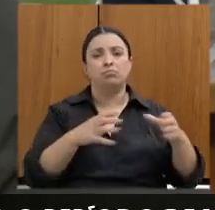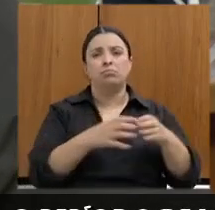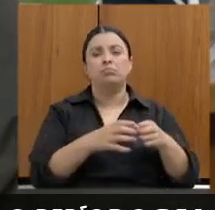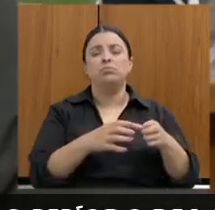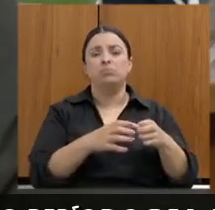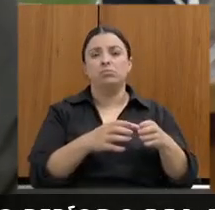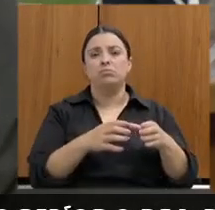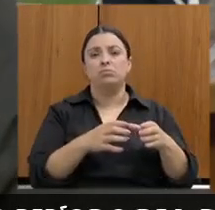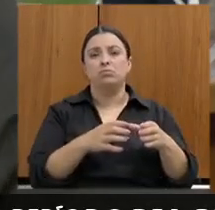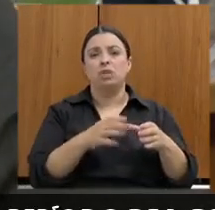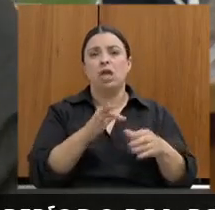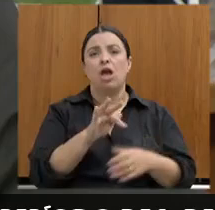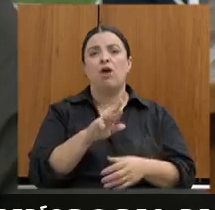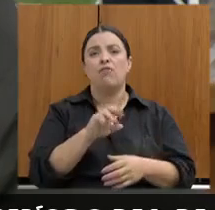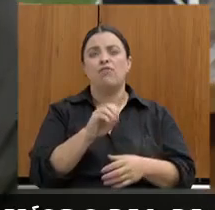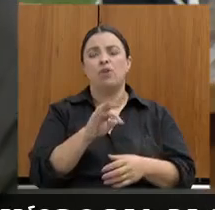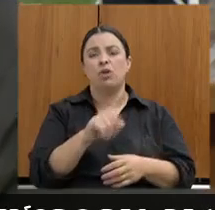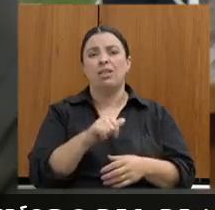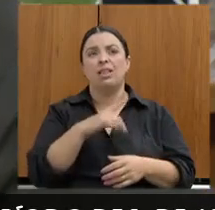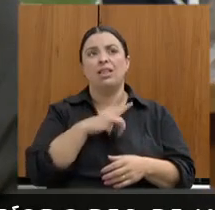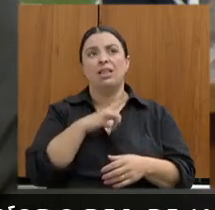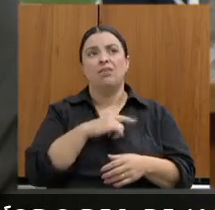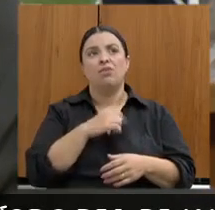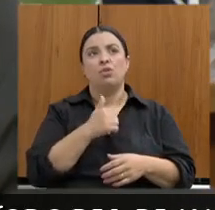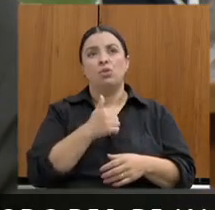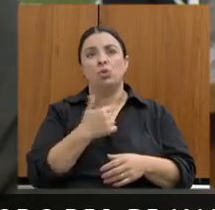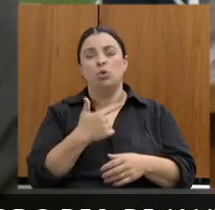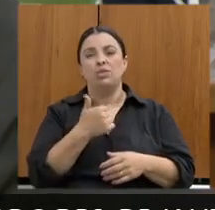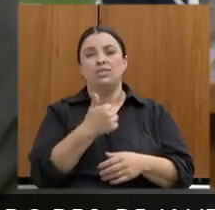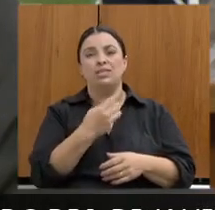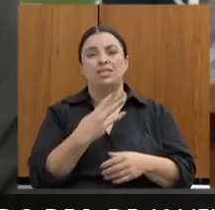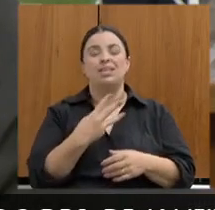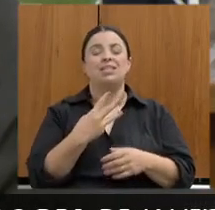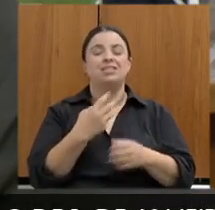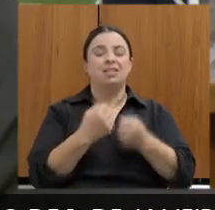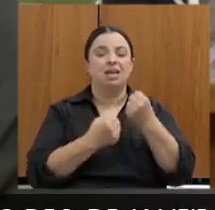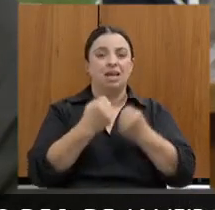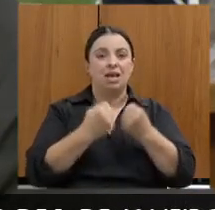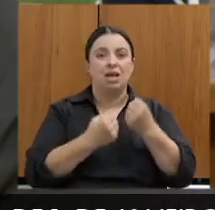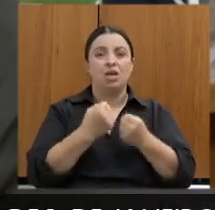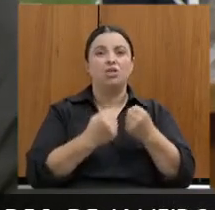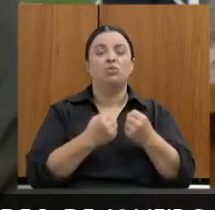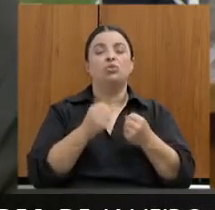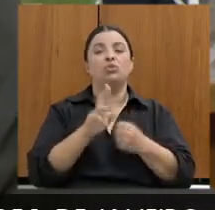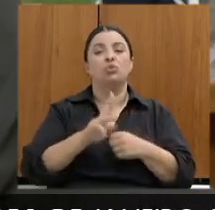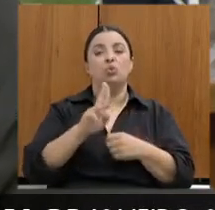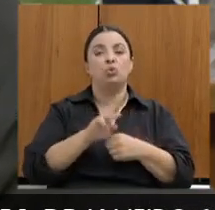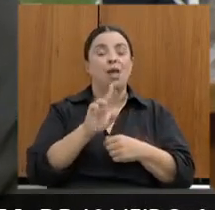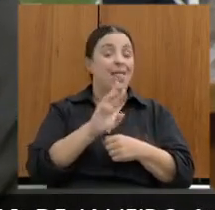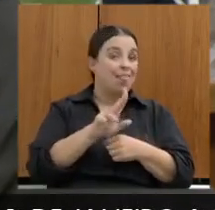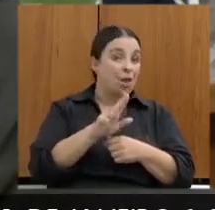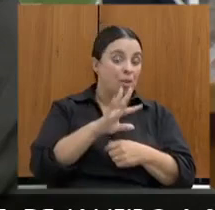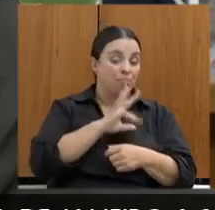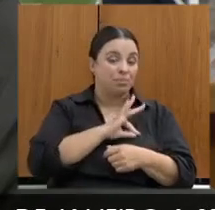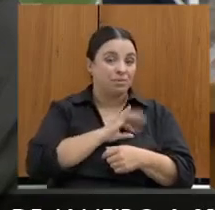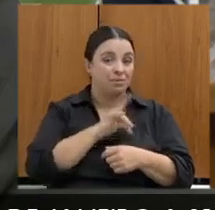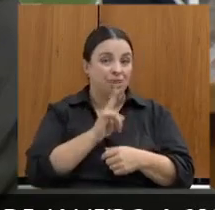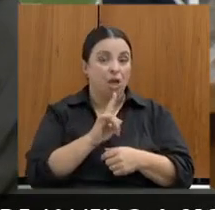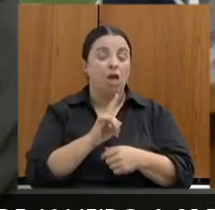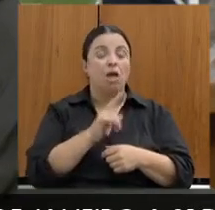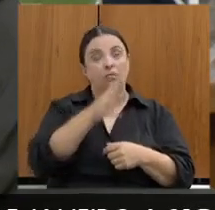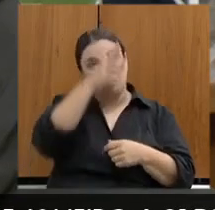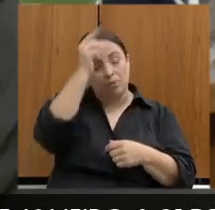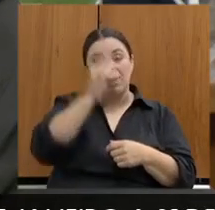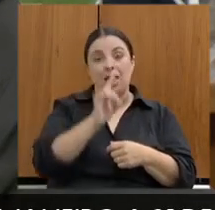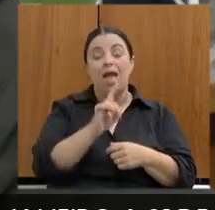12 13 anos de utilização então nós estamos renovando a nossa Frota fazendo com que tenhamos viatura de